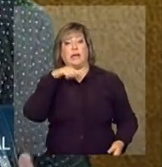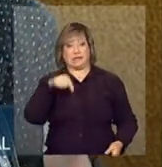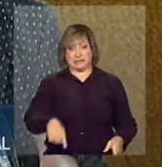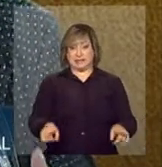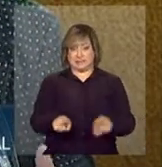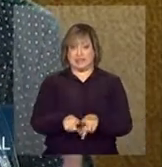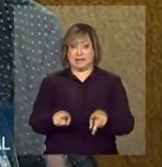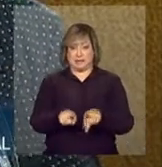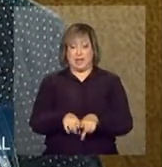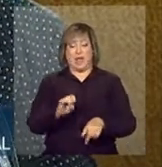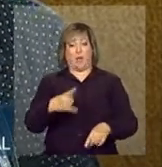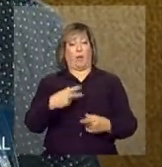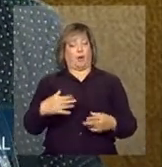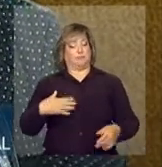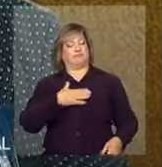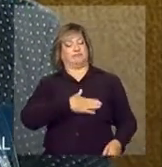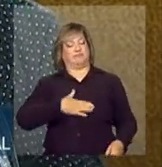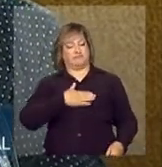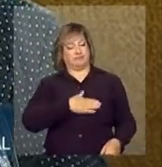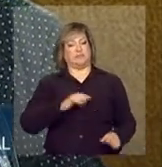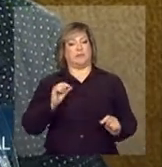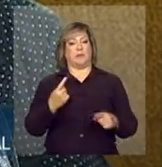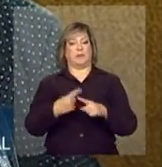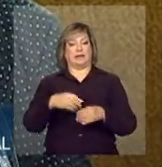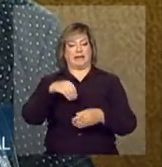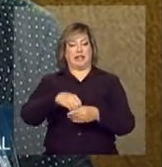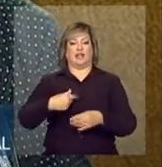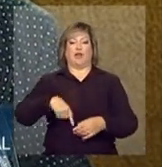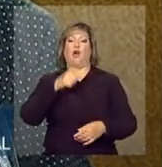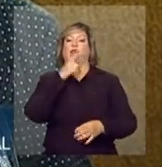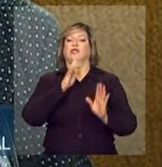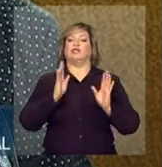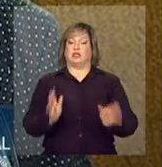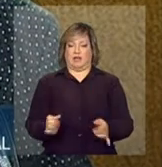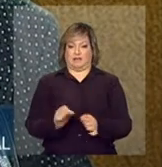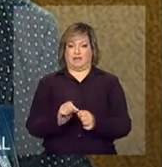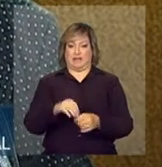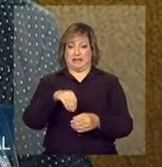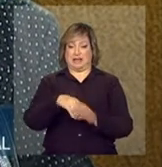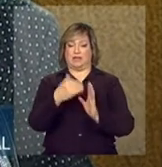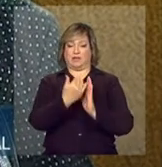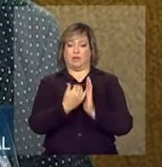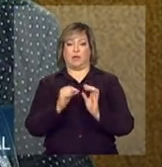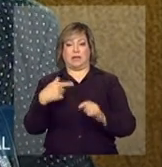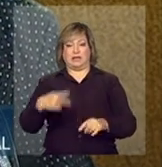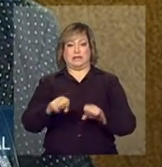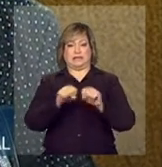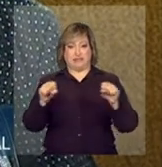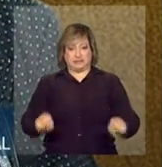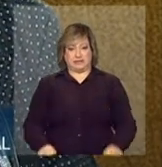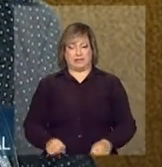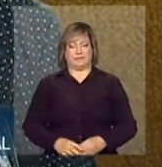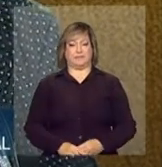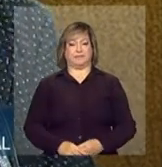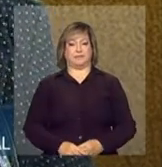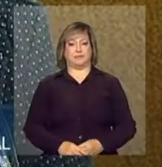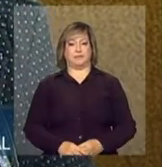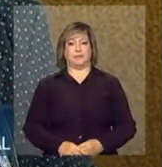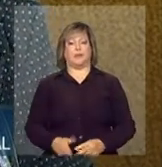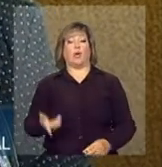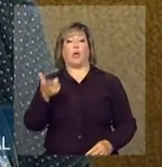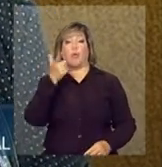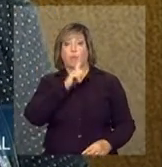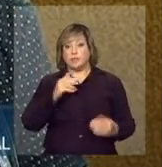é uma coisa a comemorar dentro da agenda do sistema, né?